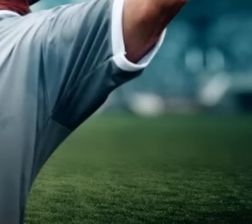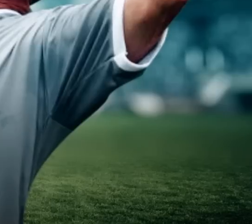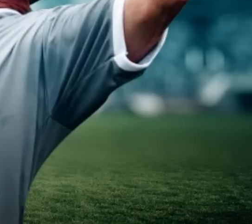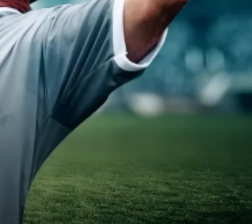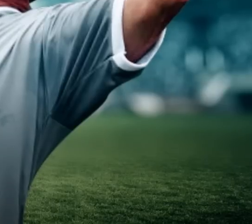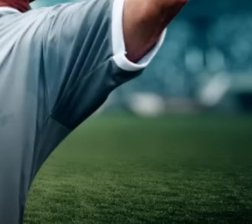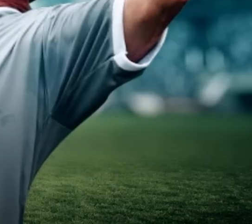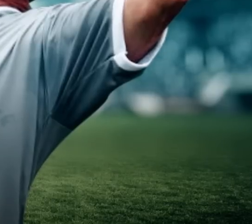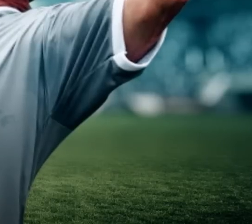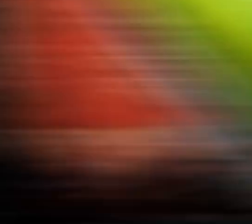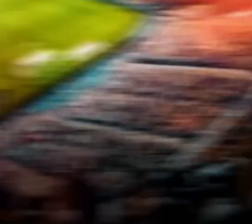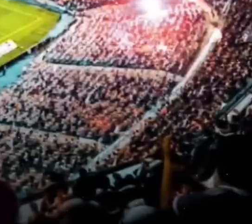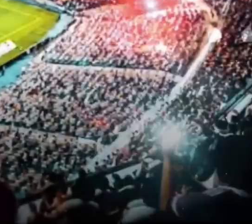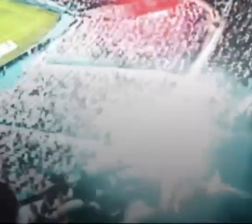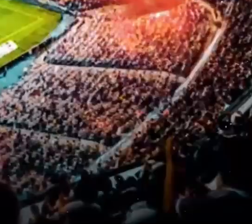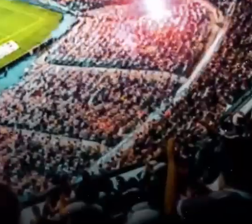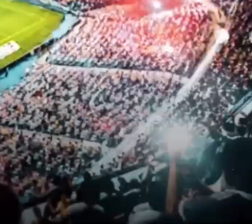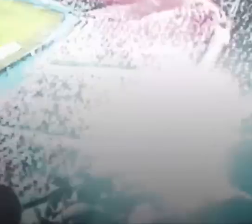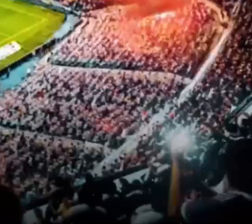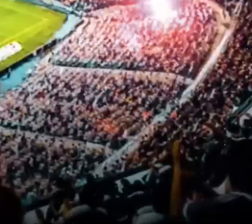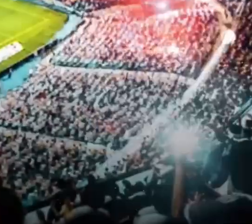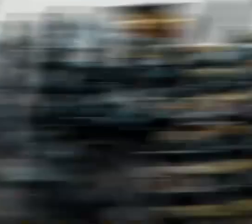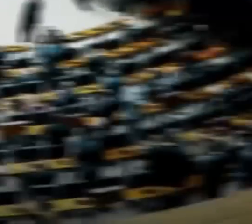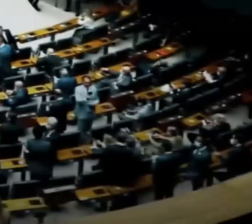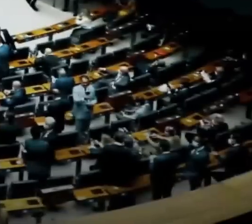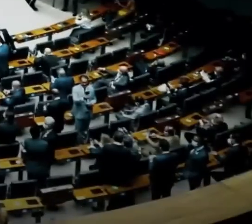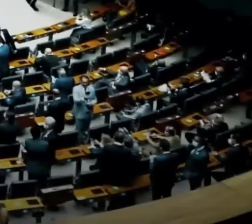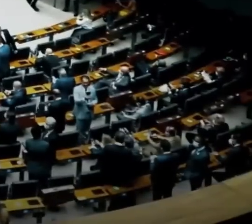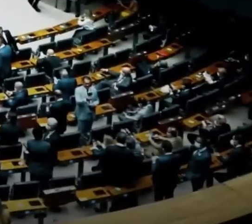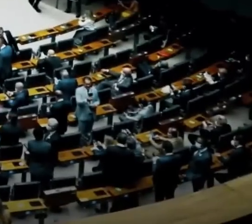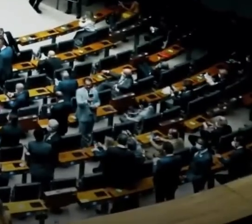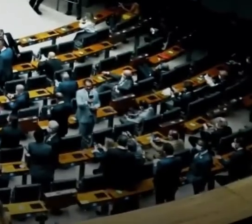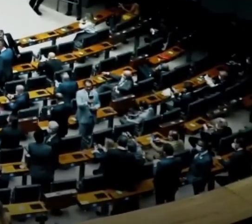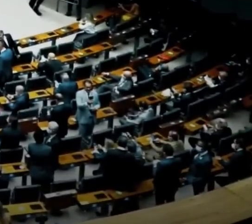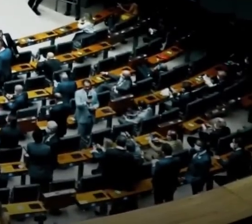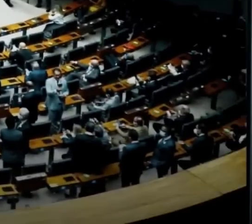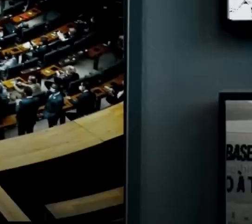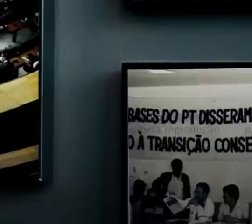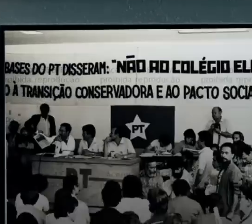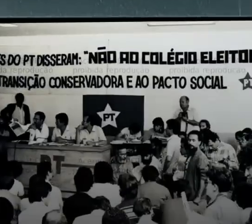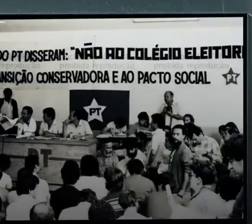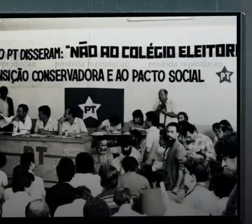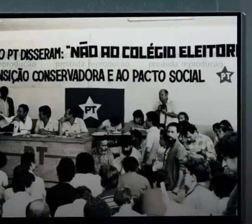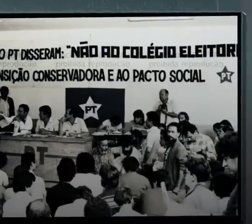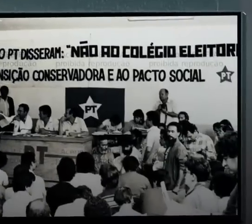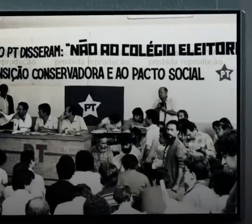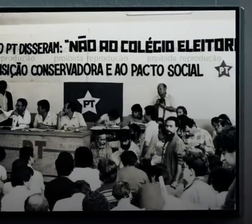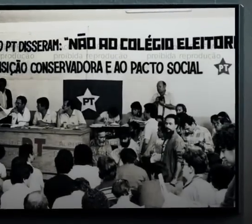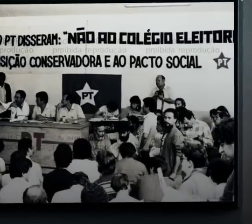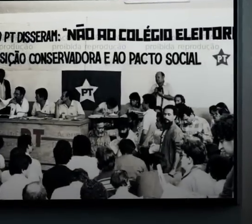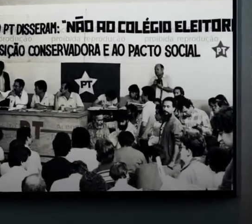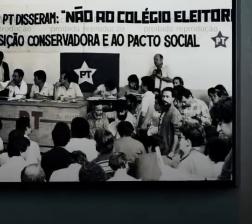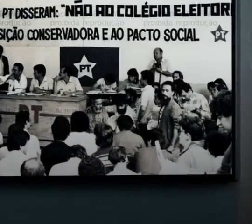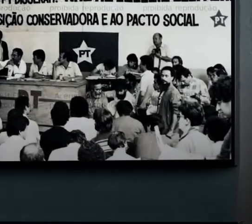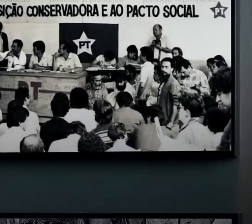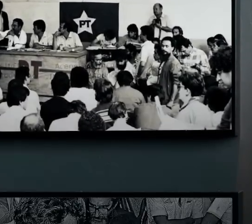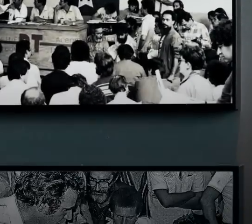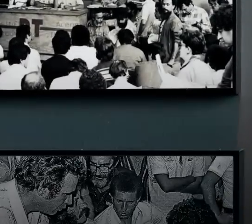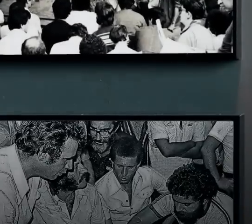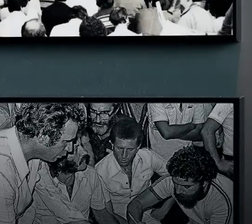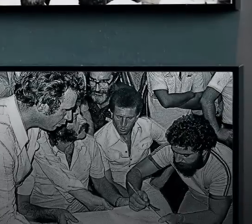confiança do treinador? Se trocarmos o estádio pelo Congresso Nacional, lá estarão aqueles e aquelas que suam a camisa, driblam